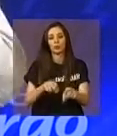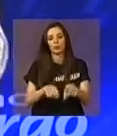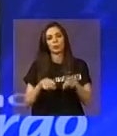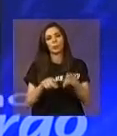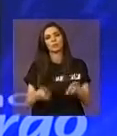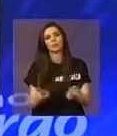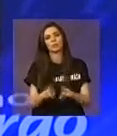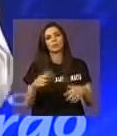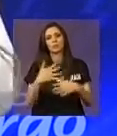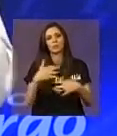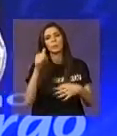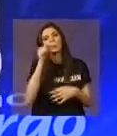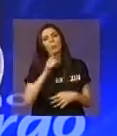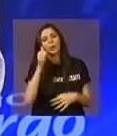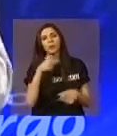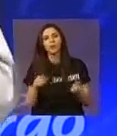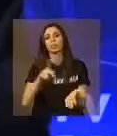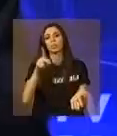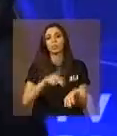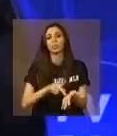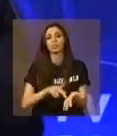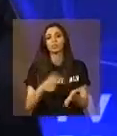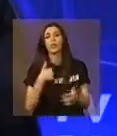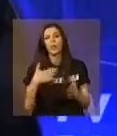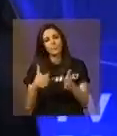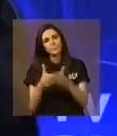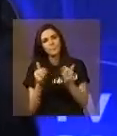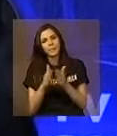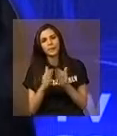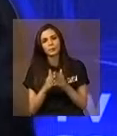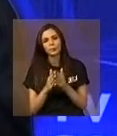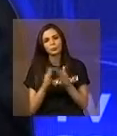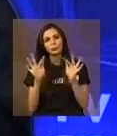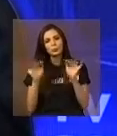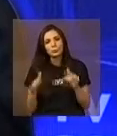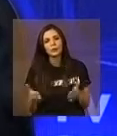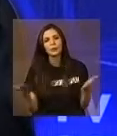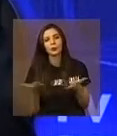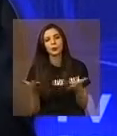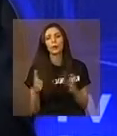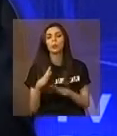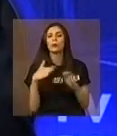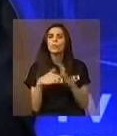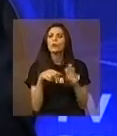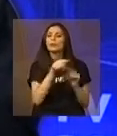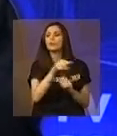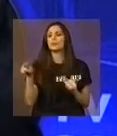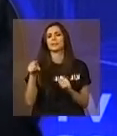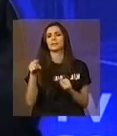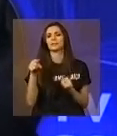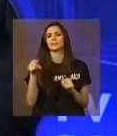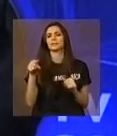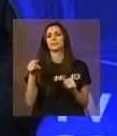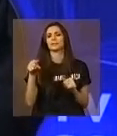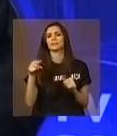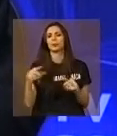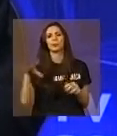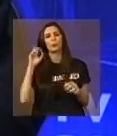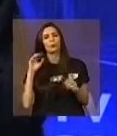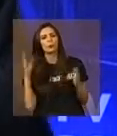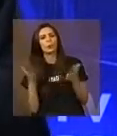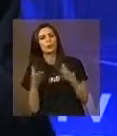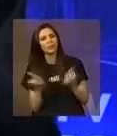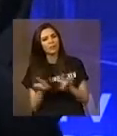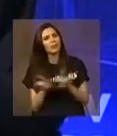cidade, com as mulheres e com os negros. Eu peço, finalmente, a todos vocês que estão me ouvindo e que